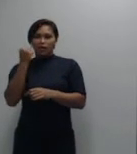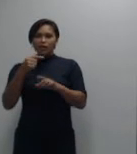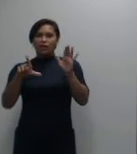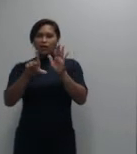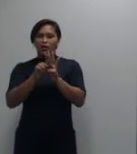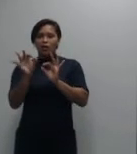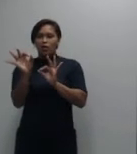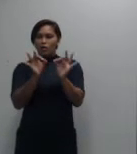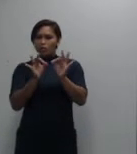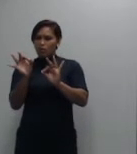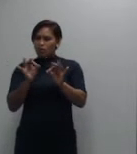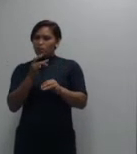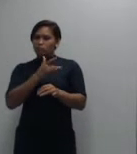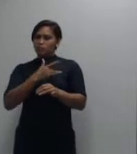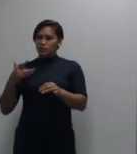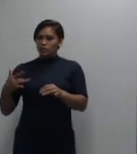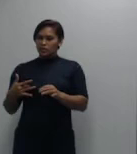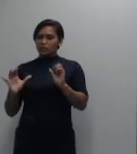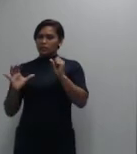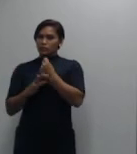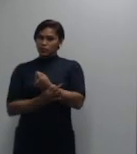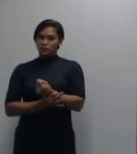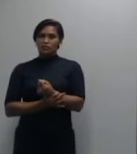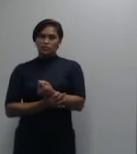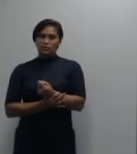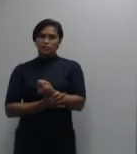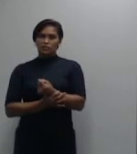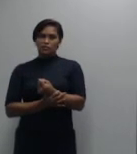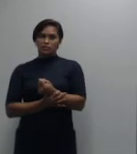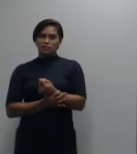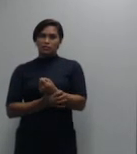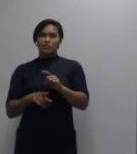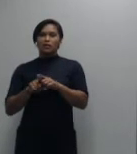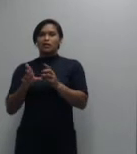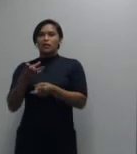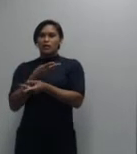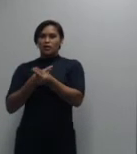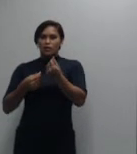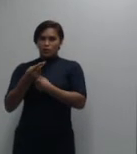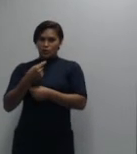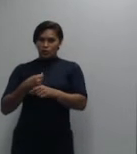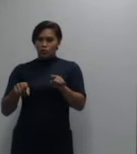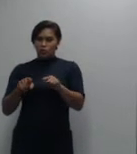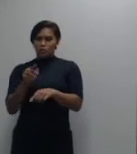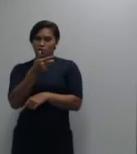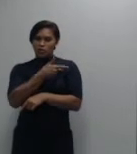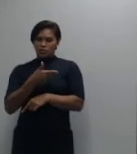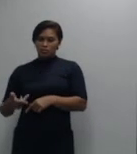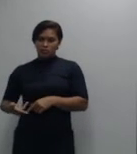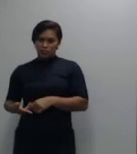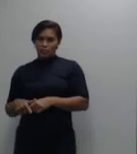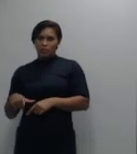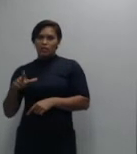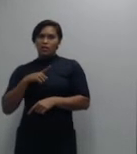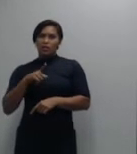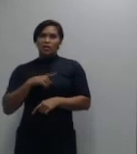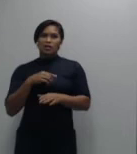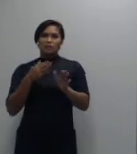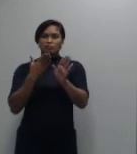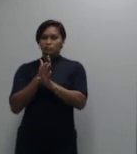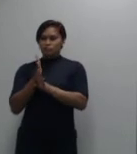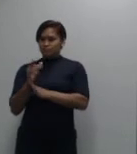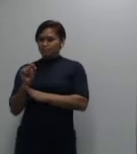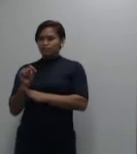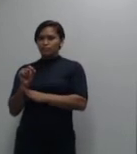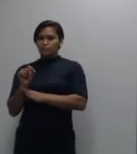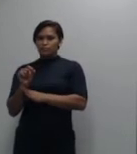ordem à saúde à segurança e à economia pública é isso precisar mesmo